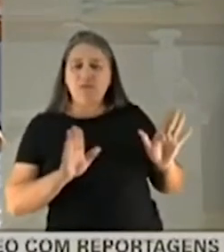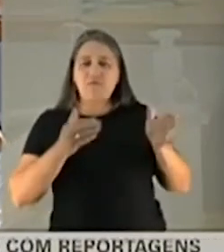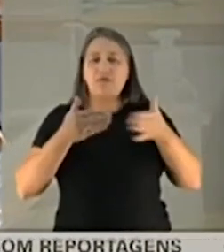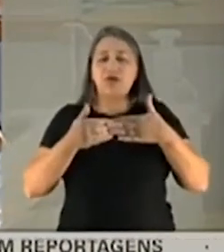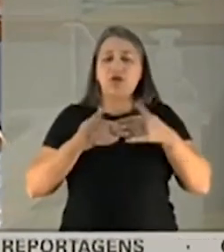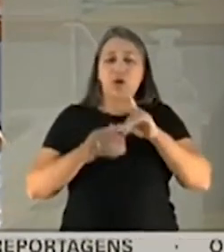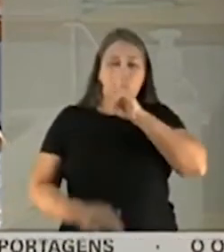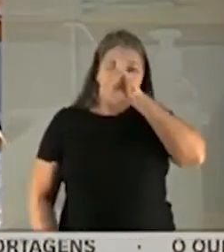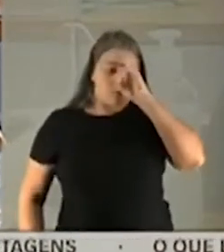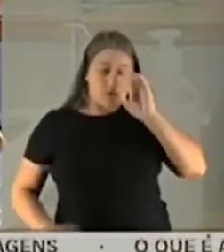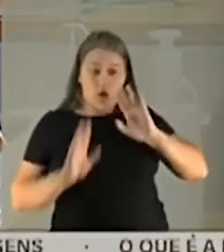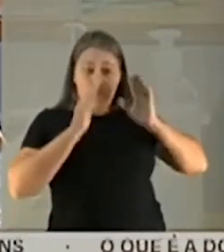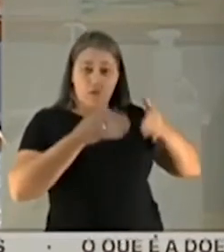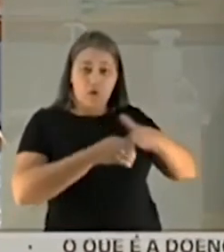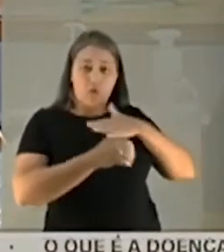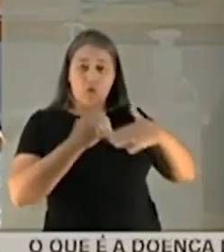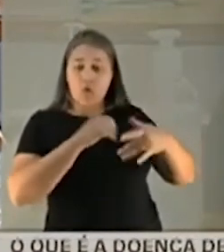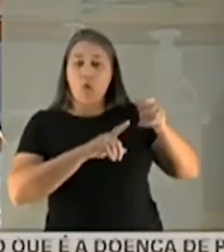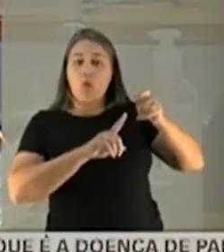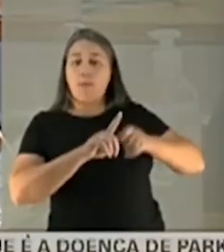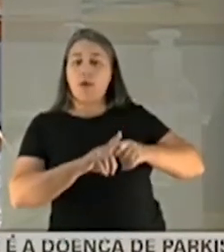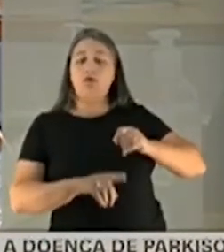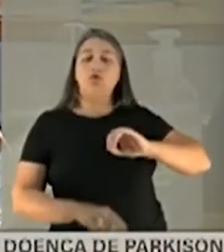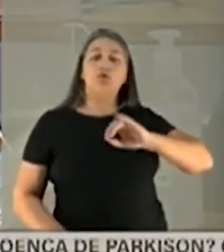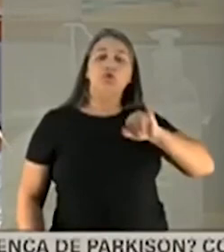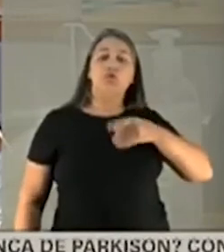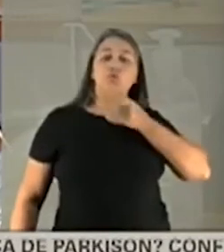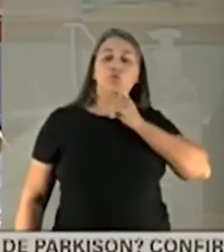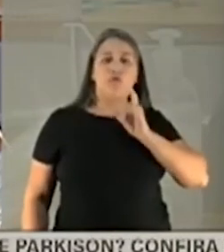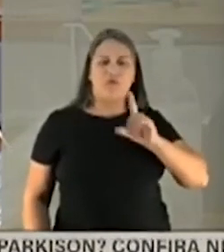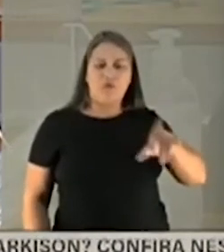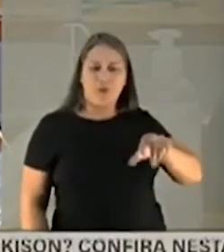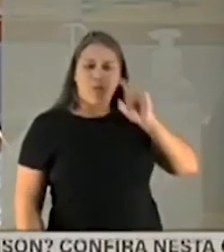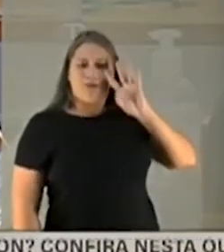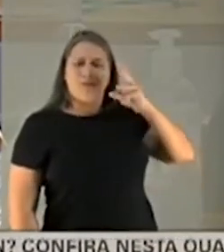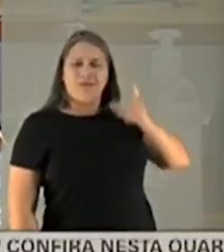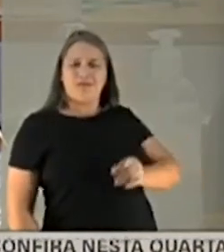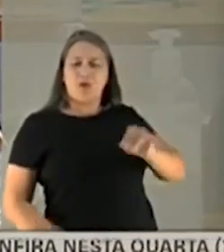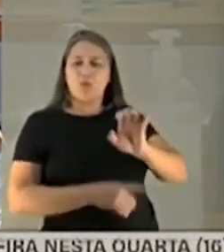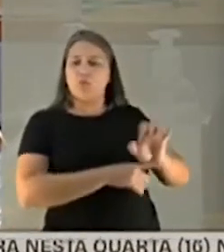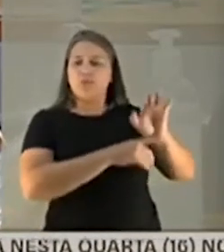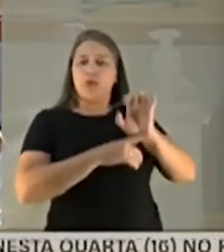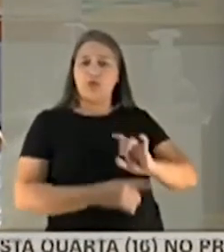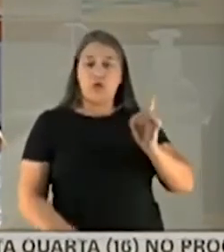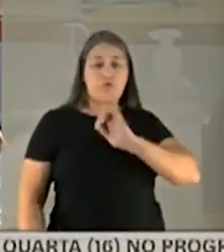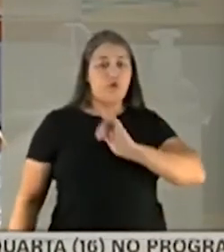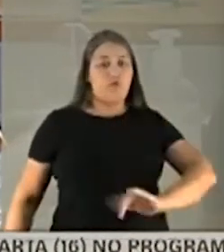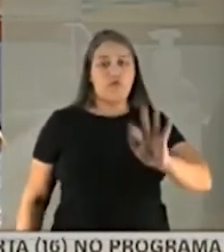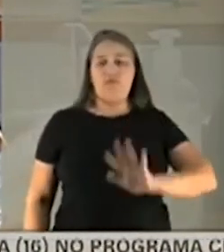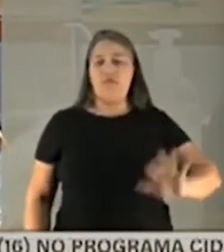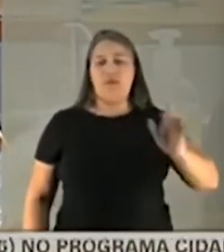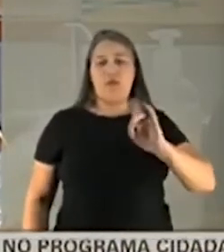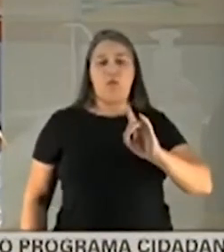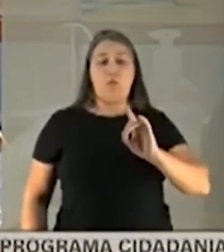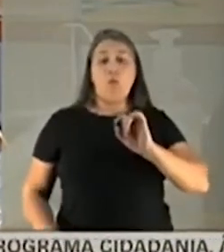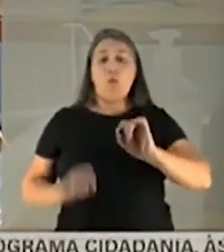de julho, por decisão do governo do Estado. Não foi por decisão do governo federal. A omissão do governo federal é